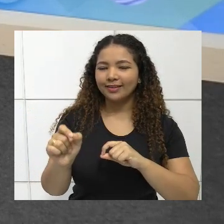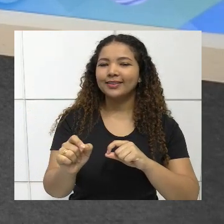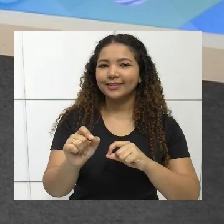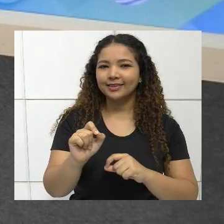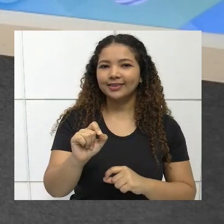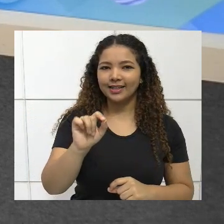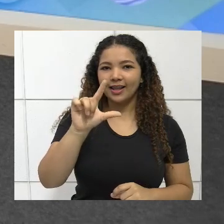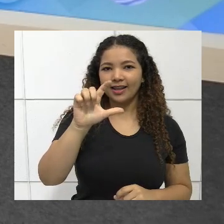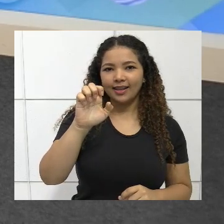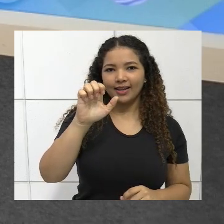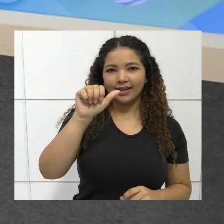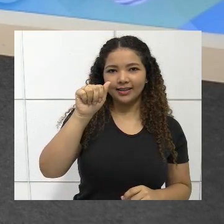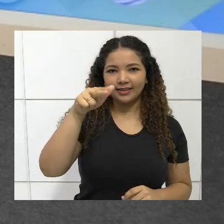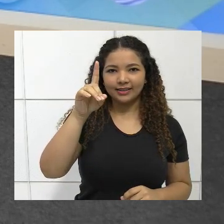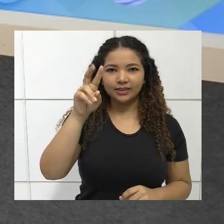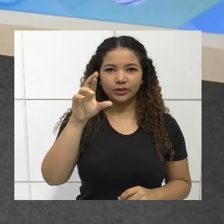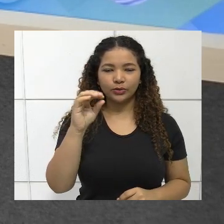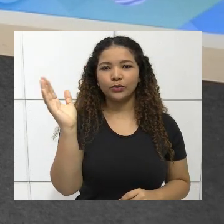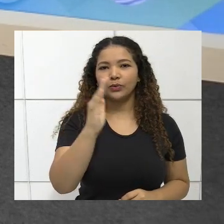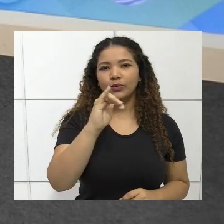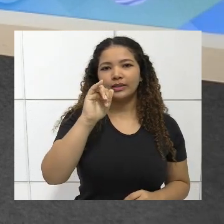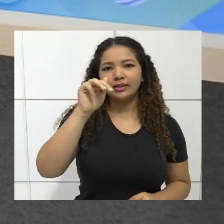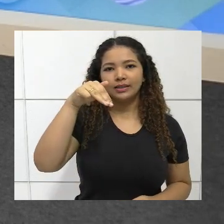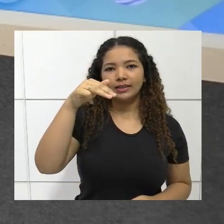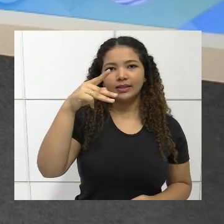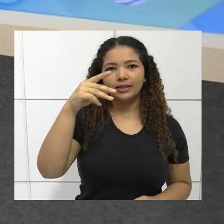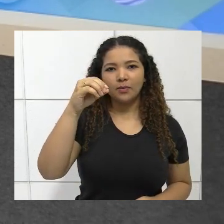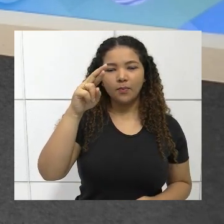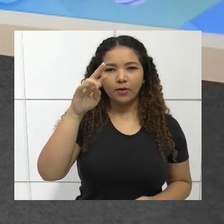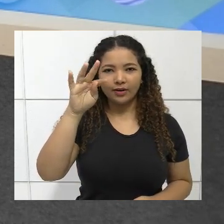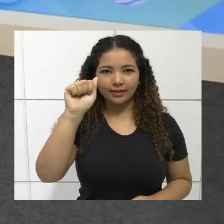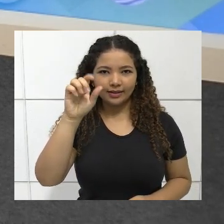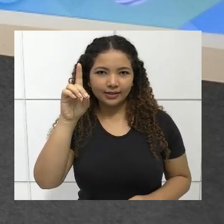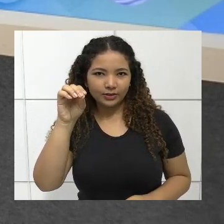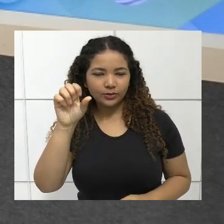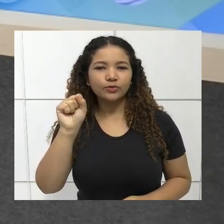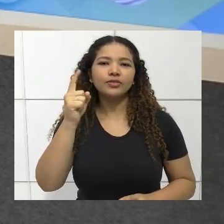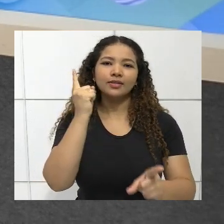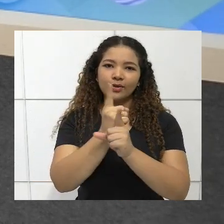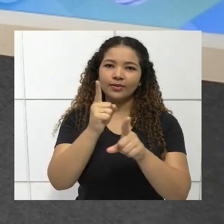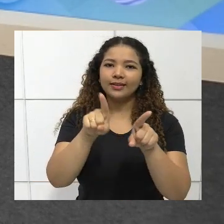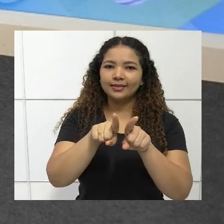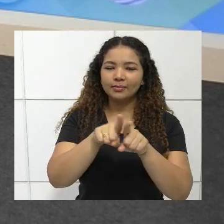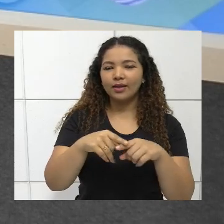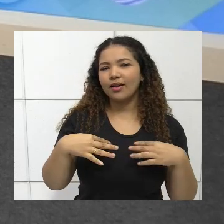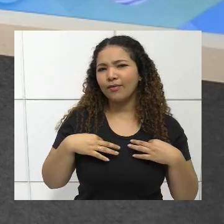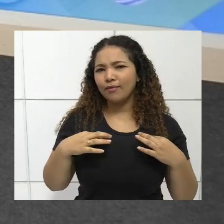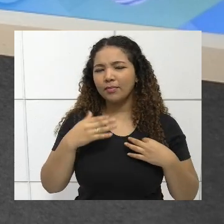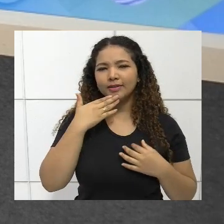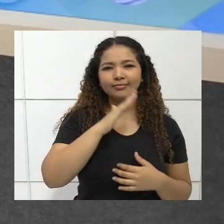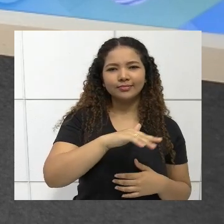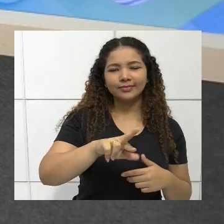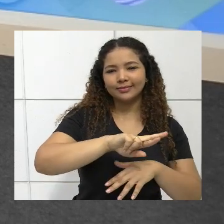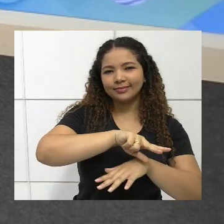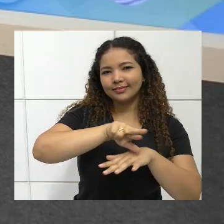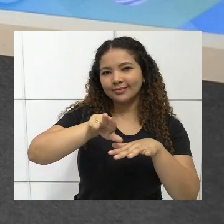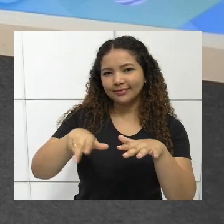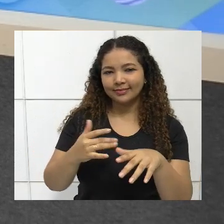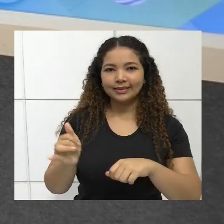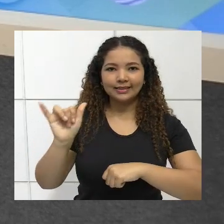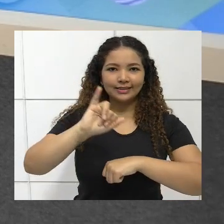você, minha amiga, para você, meu amigo. Utensílios para o seu lar, você encontra no Leandro Importados também. Roupas infantis em dois endereços, Siqueira Mendes, Centro